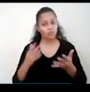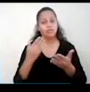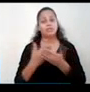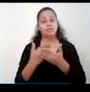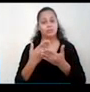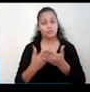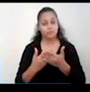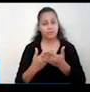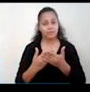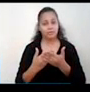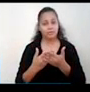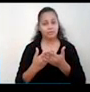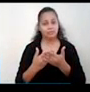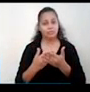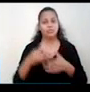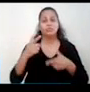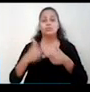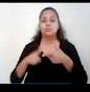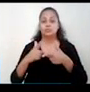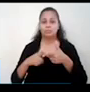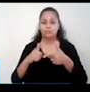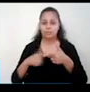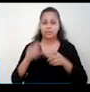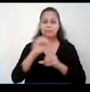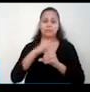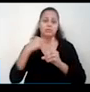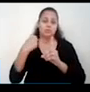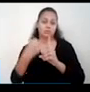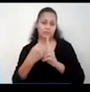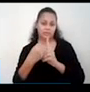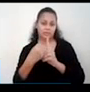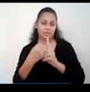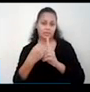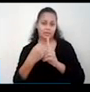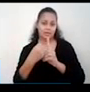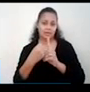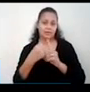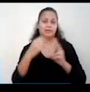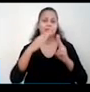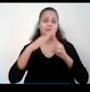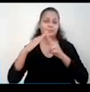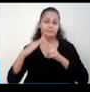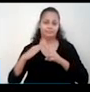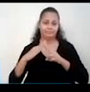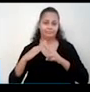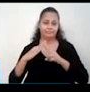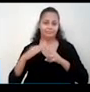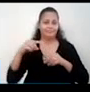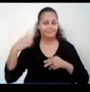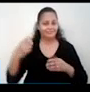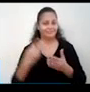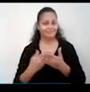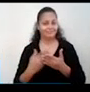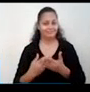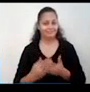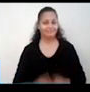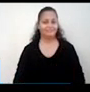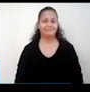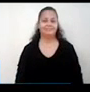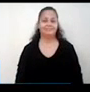aí alguns dos problemas sociais do meio urbano. É isso e até a próxima aula.